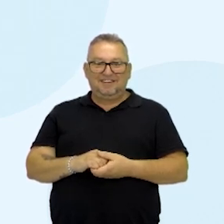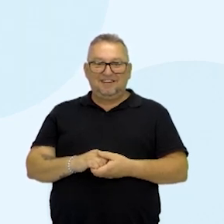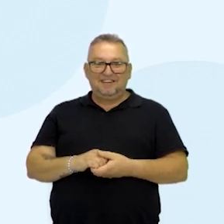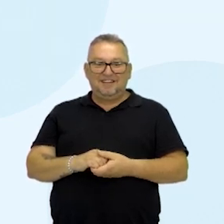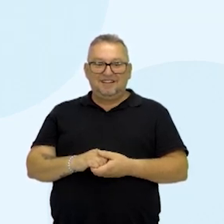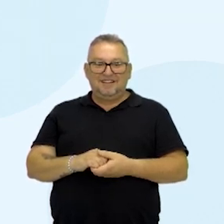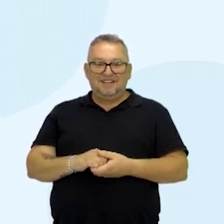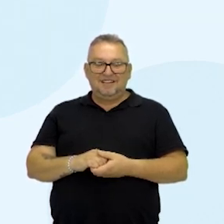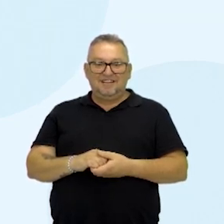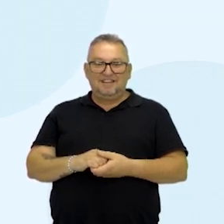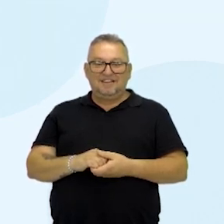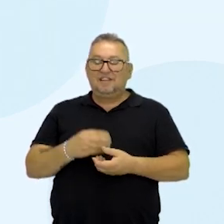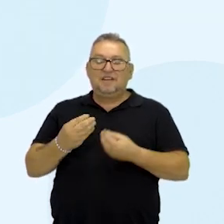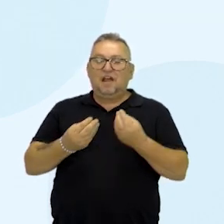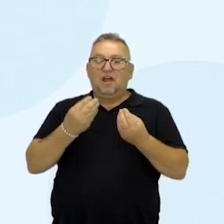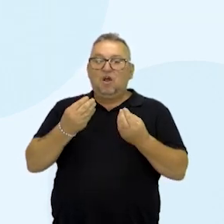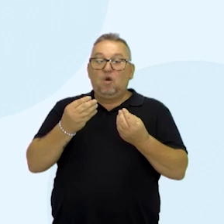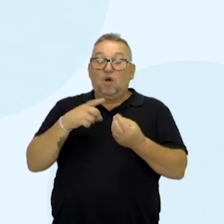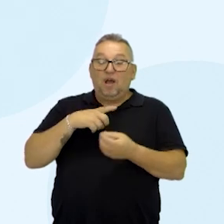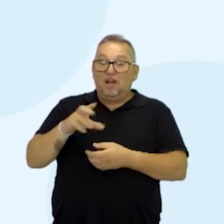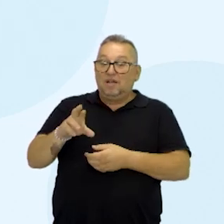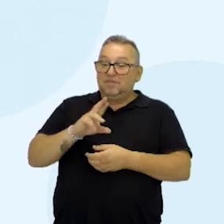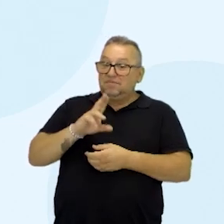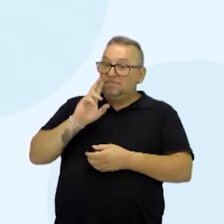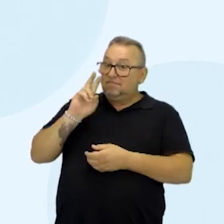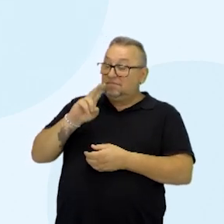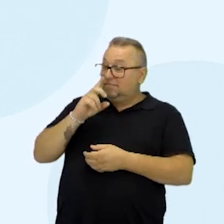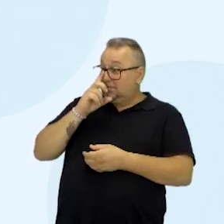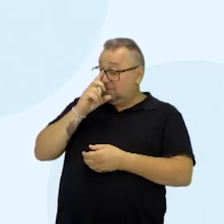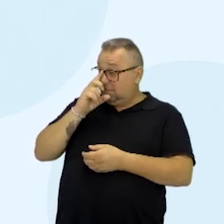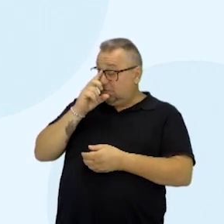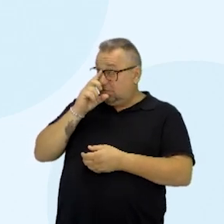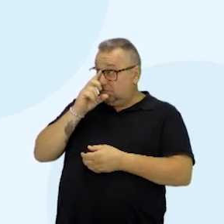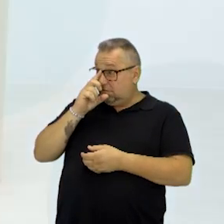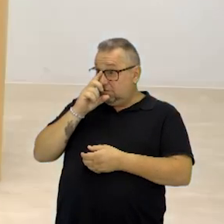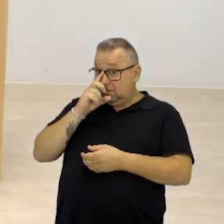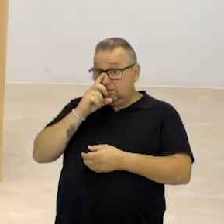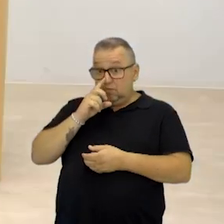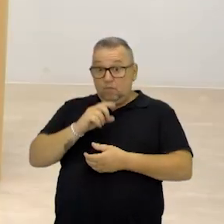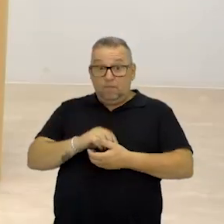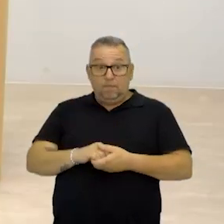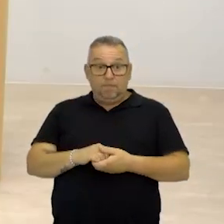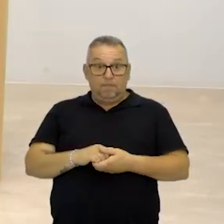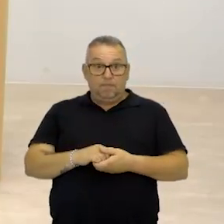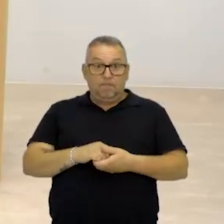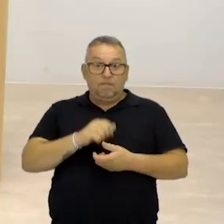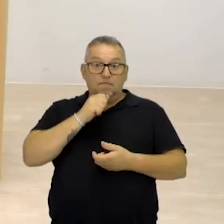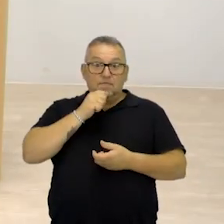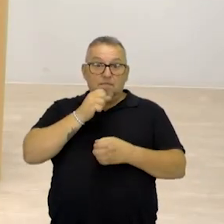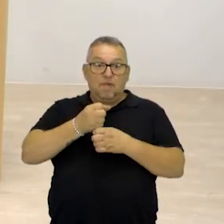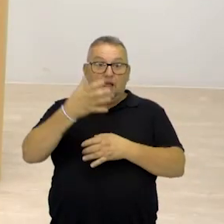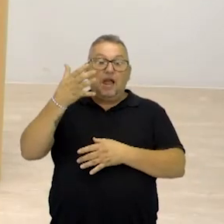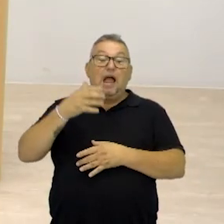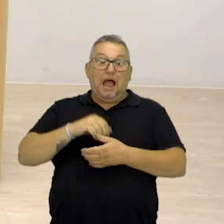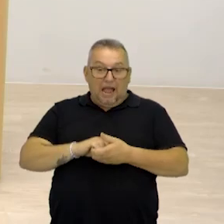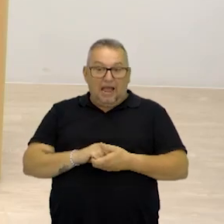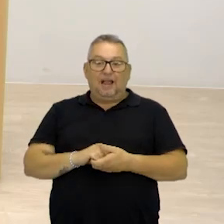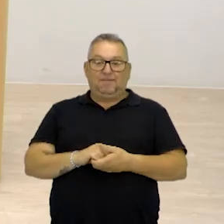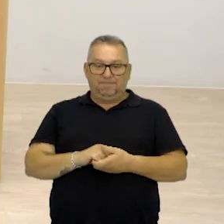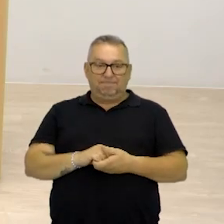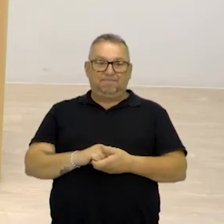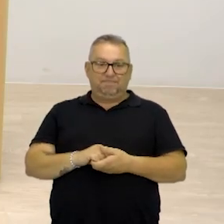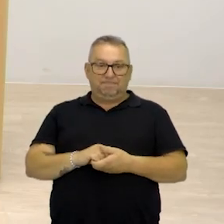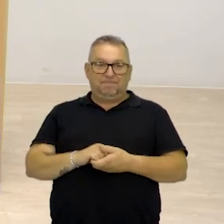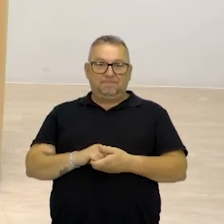E aí, Vivi, como é que ficou o negócio? Deixa eu ver aqui. Subiu a minha... Não apareceu pra mim aqui, ó. Ah, apareceu. Ah, agora apareceu.